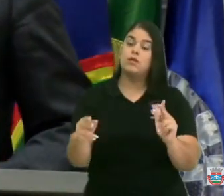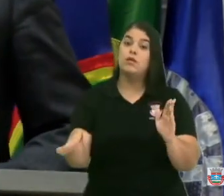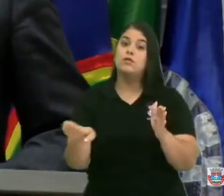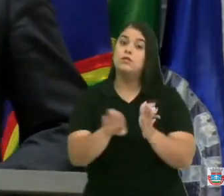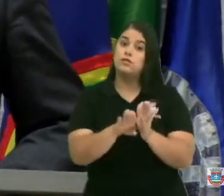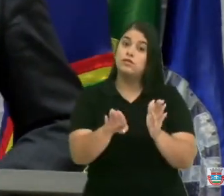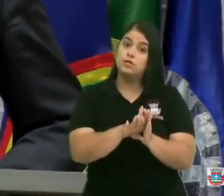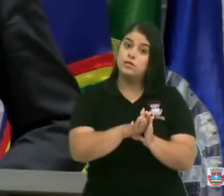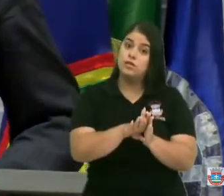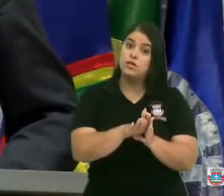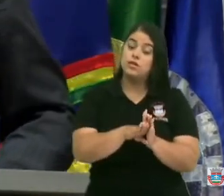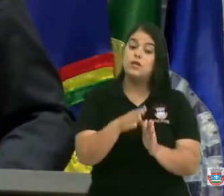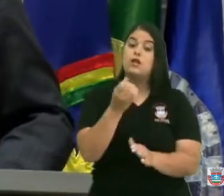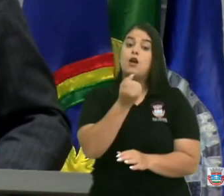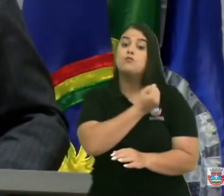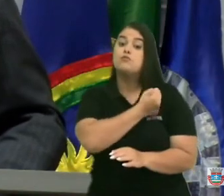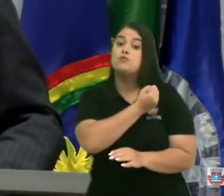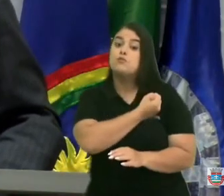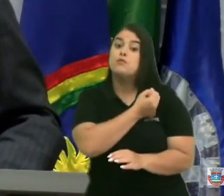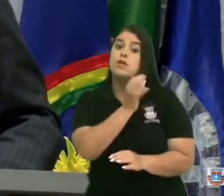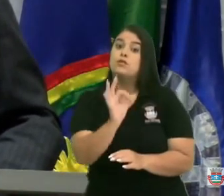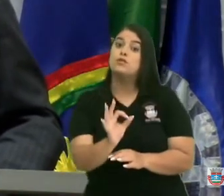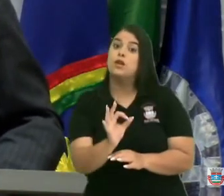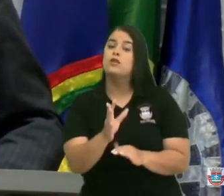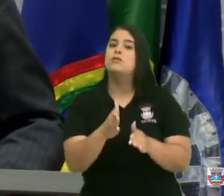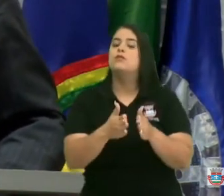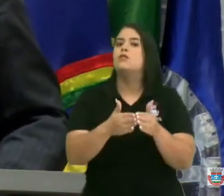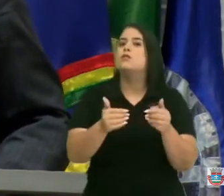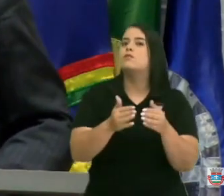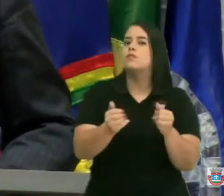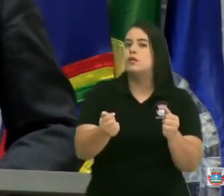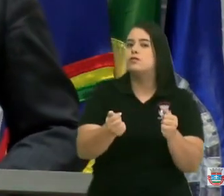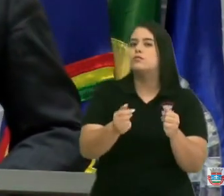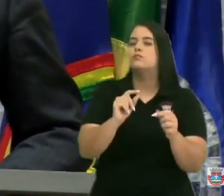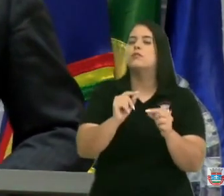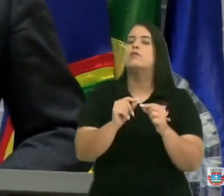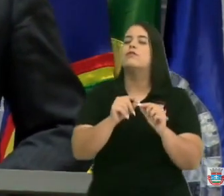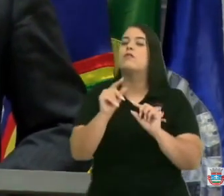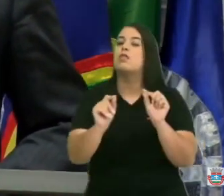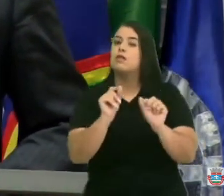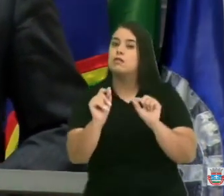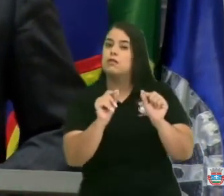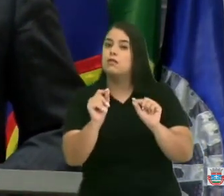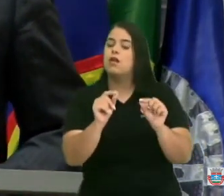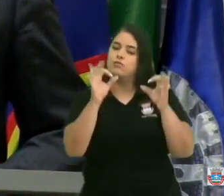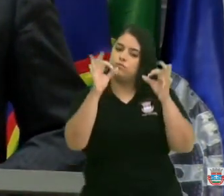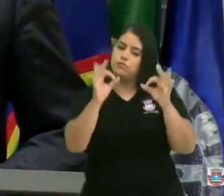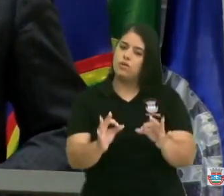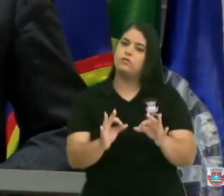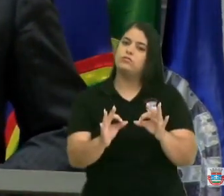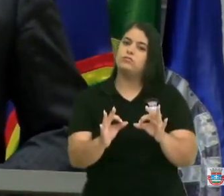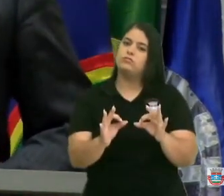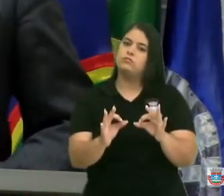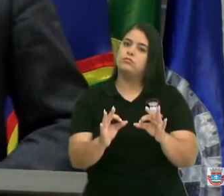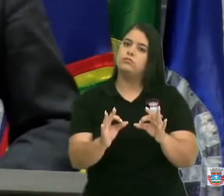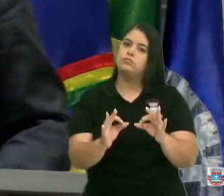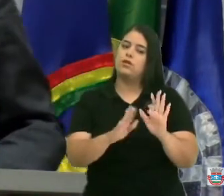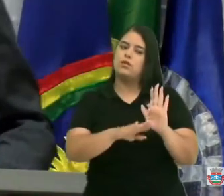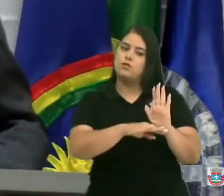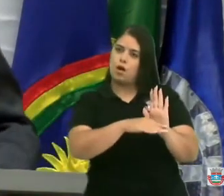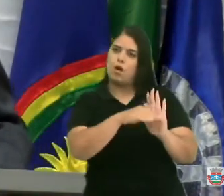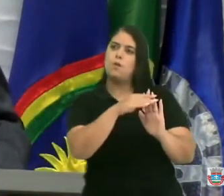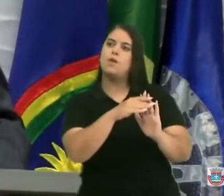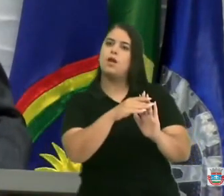Chegando a esse número, eu peço que faça o que é justo. O aumento